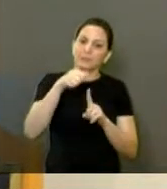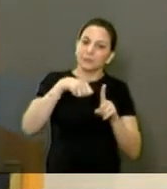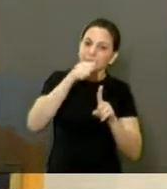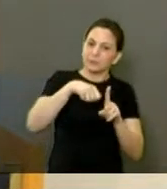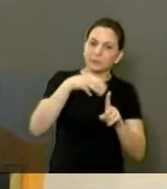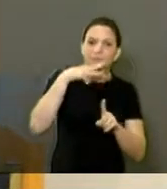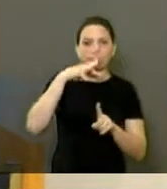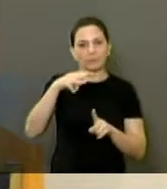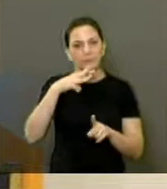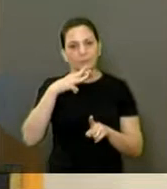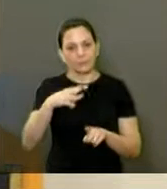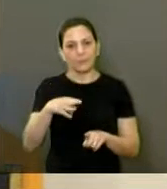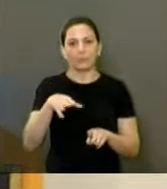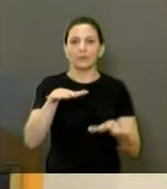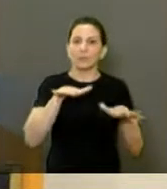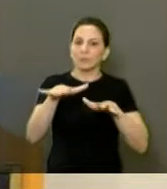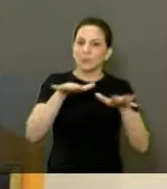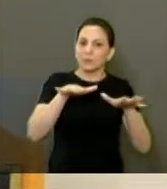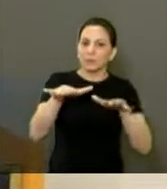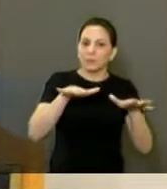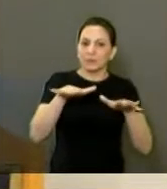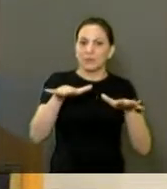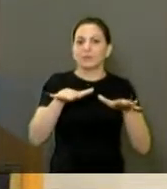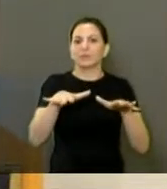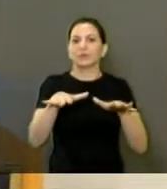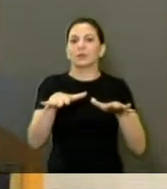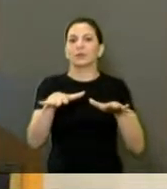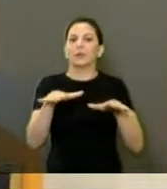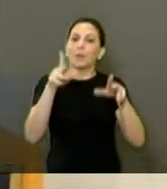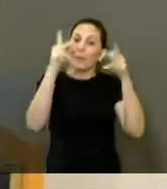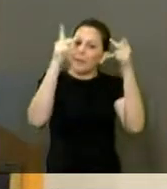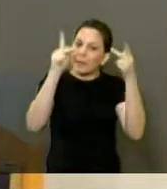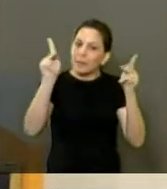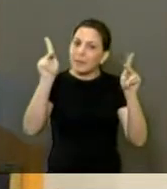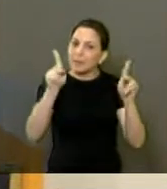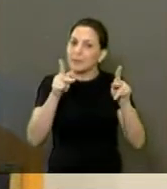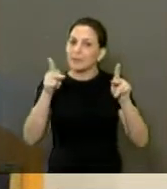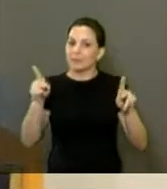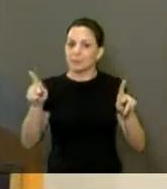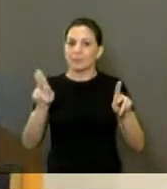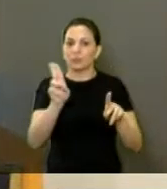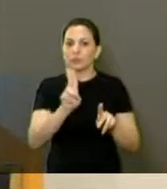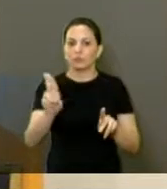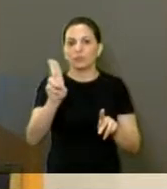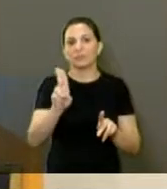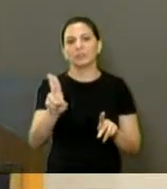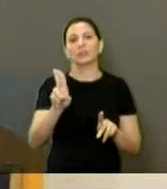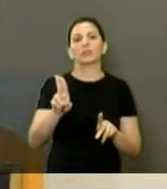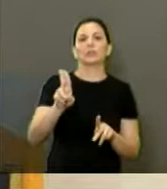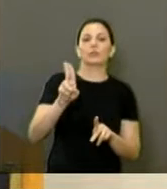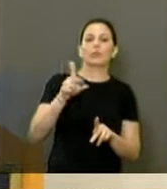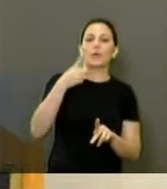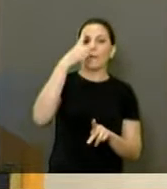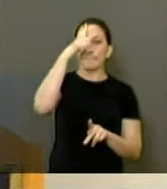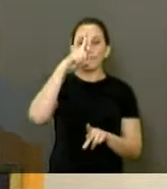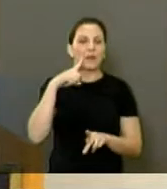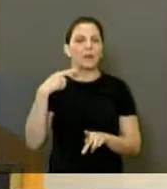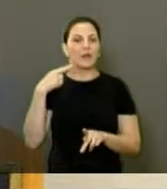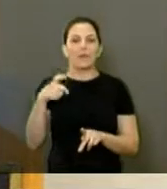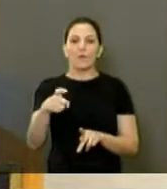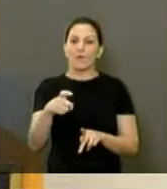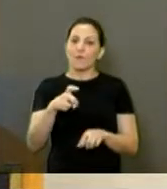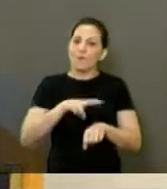ir à rua, com paz, pacificamente, vestido de verde e amarelo, para dizer